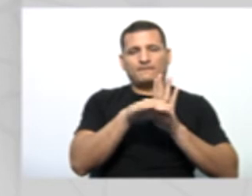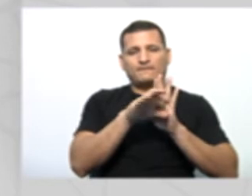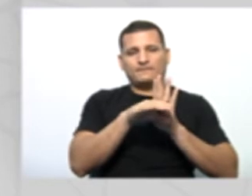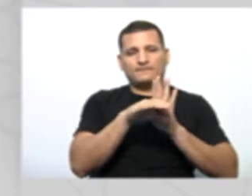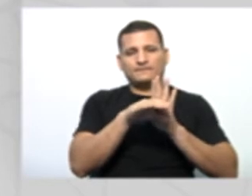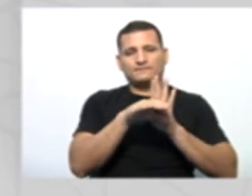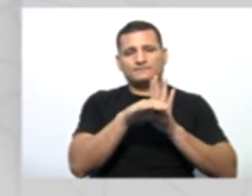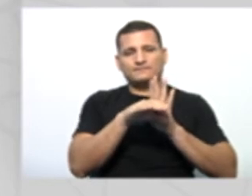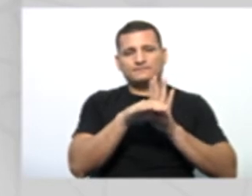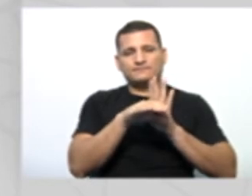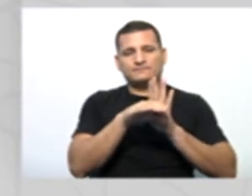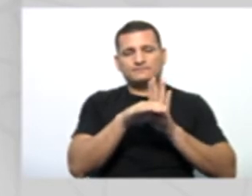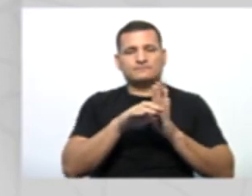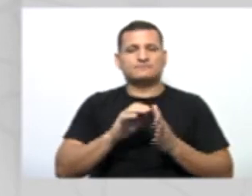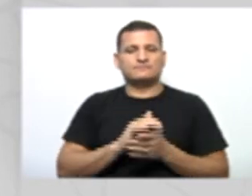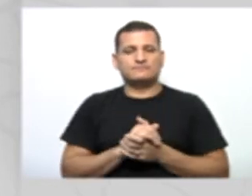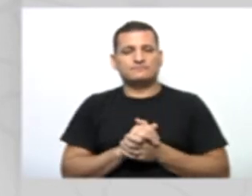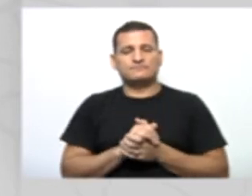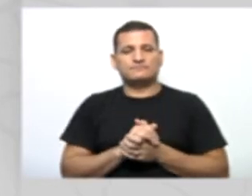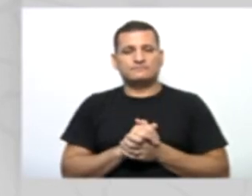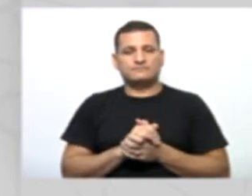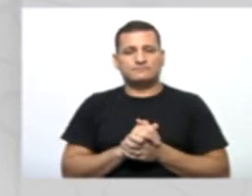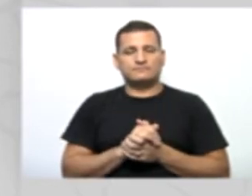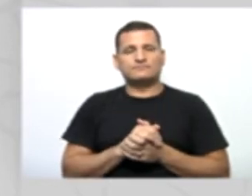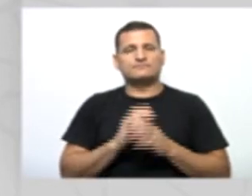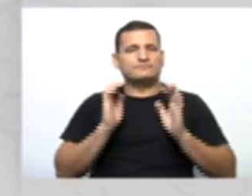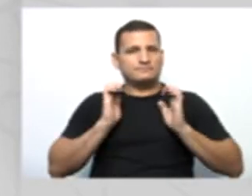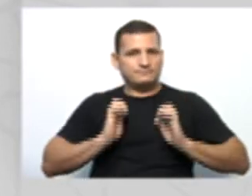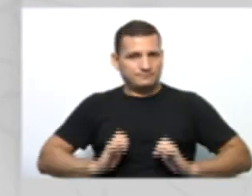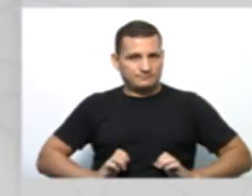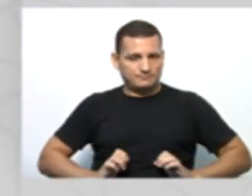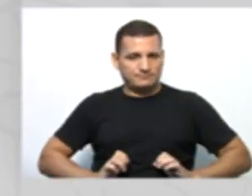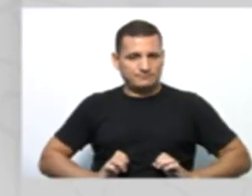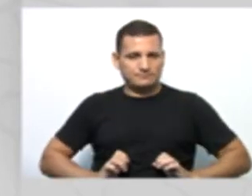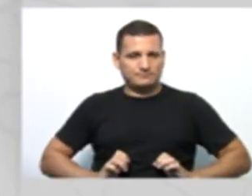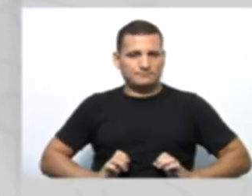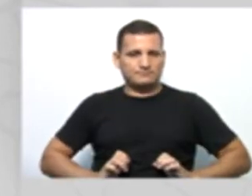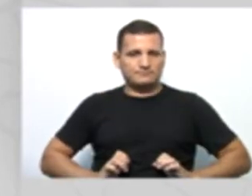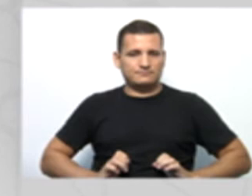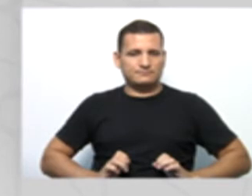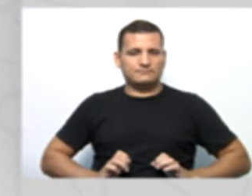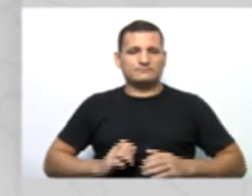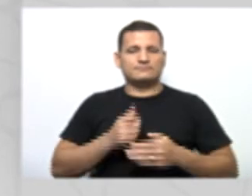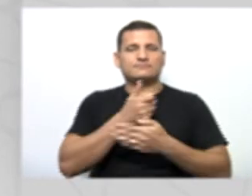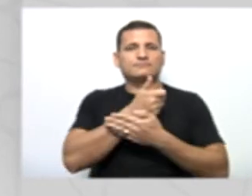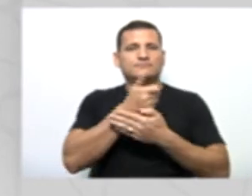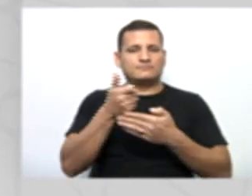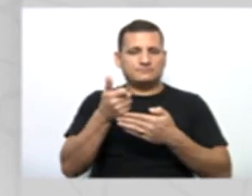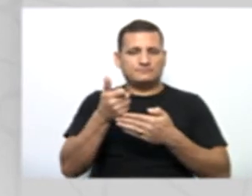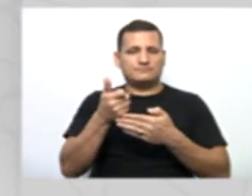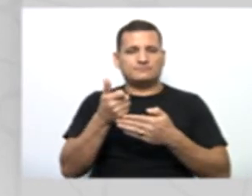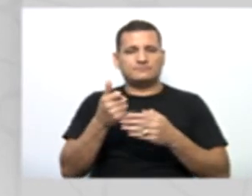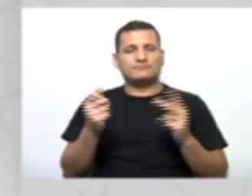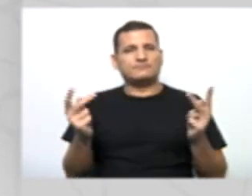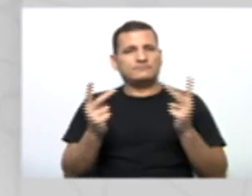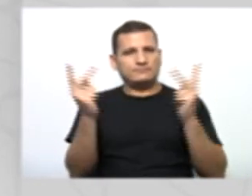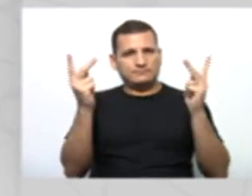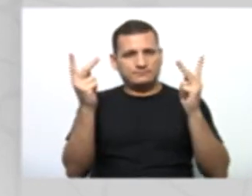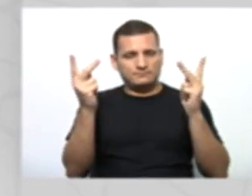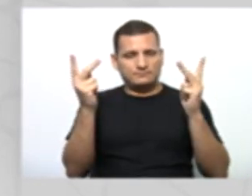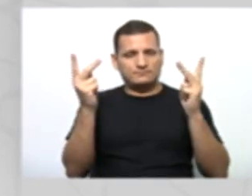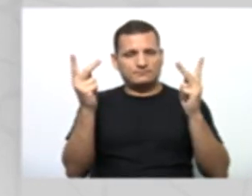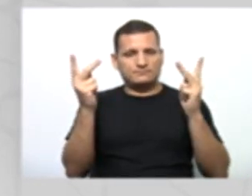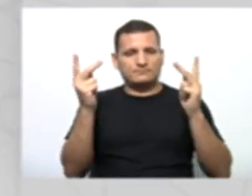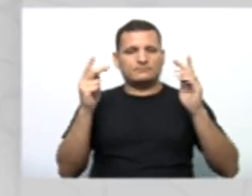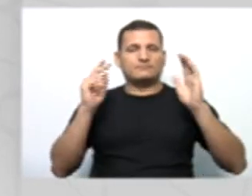os conceitos às suas respectivas definições. O conceito de ética, o conceito de moral, o conceito de valores,